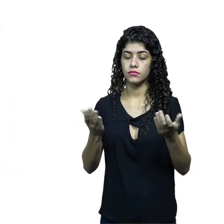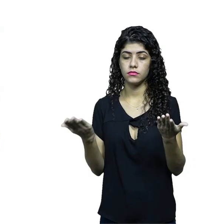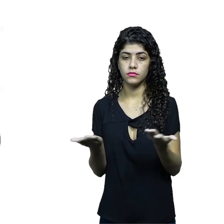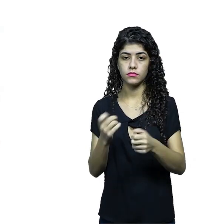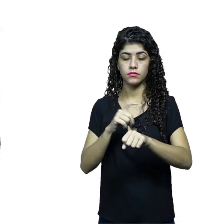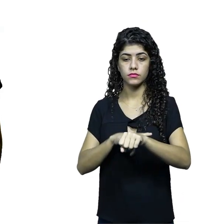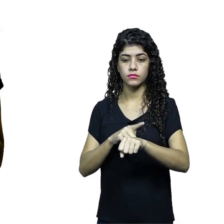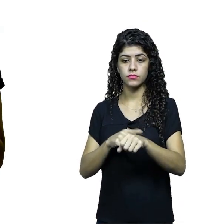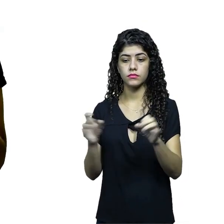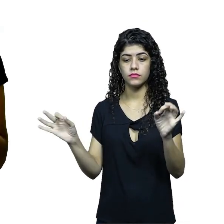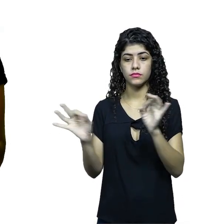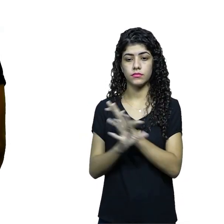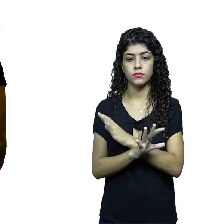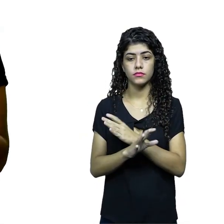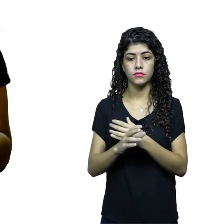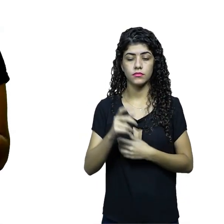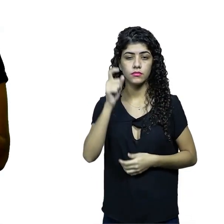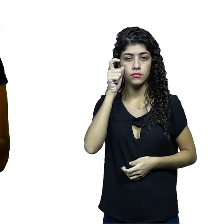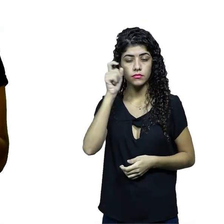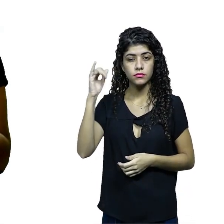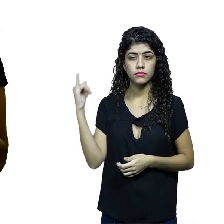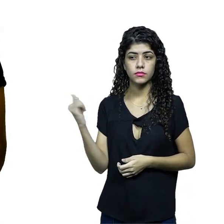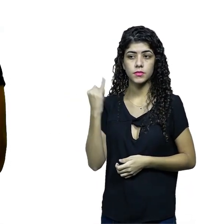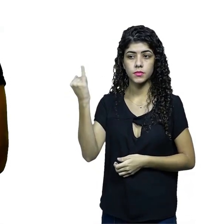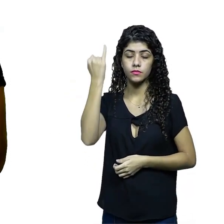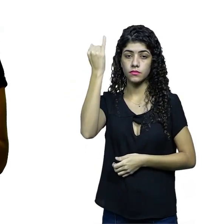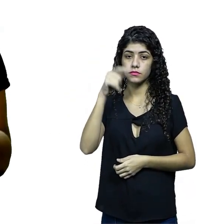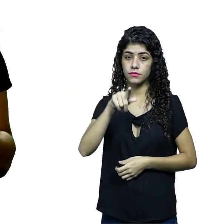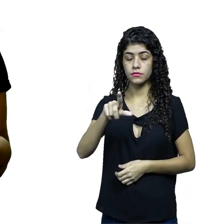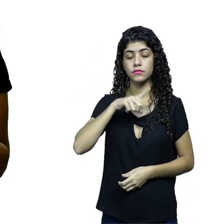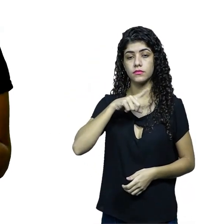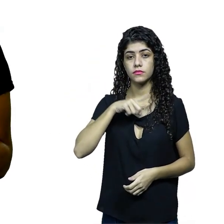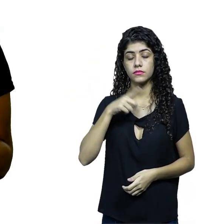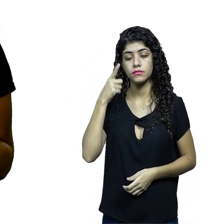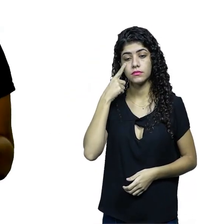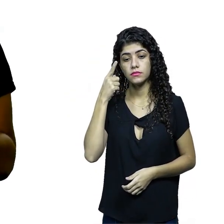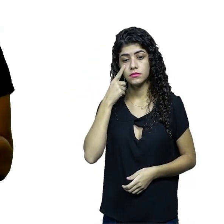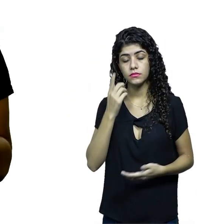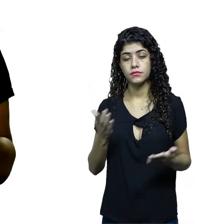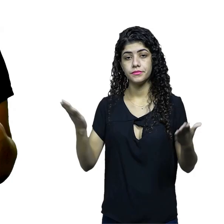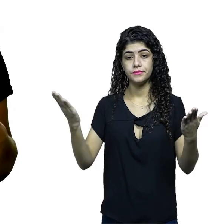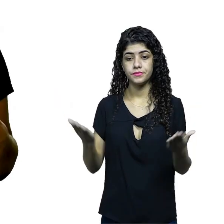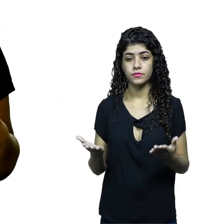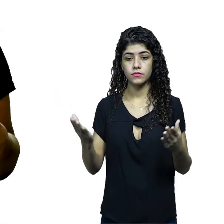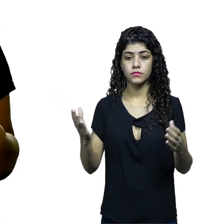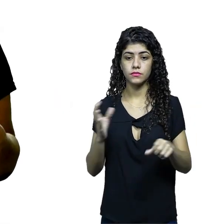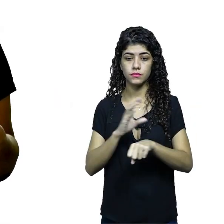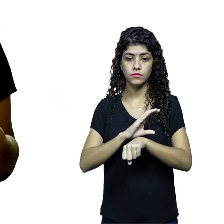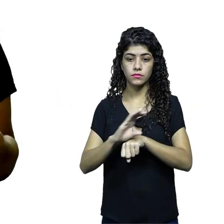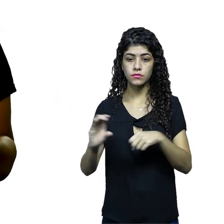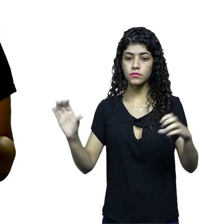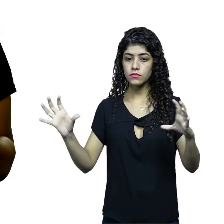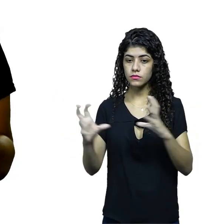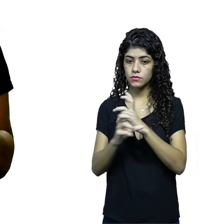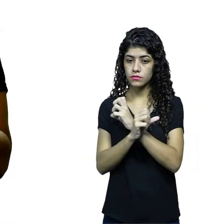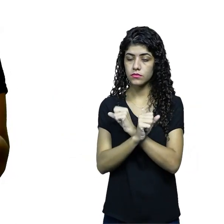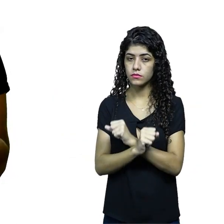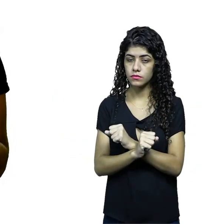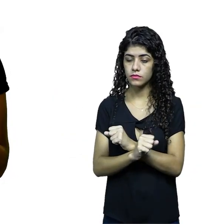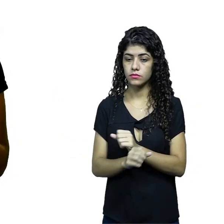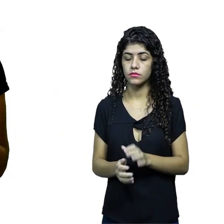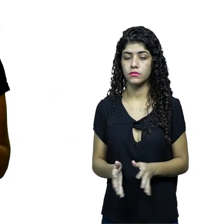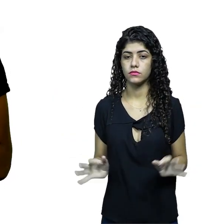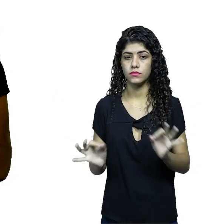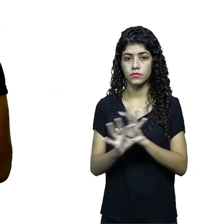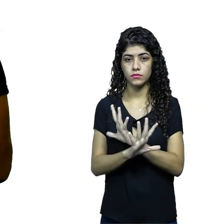nesse momento final, sublinhar que é importante para vocês terem em mente, agora que vocês fizeram o curso completo, pelo menos